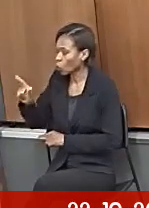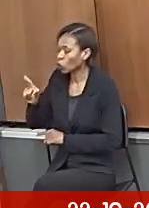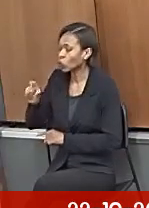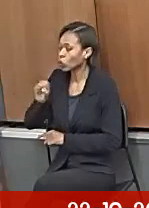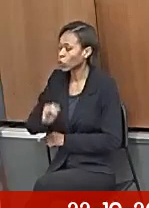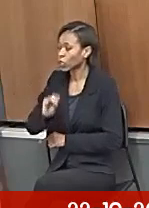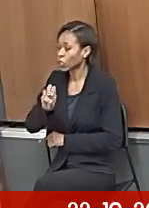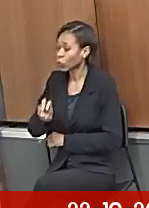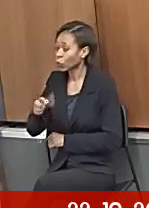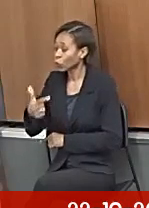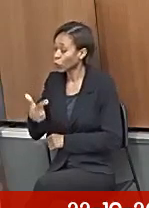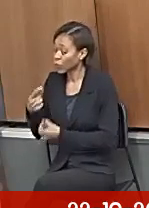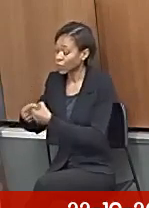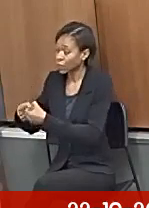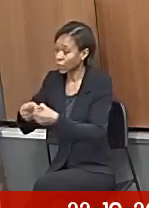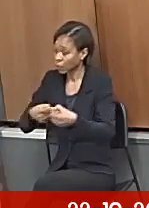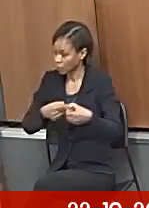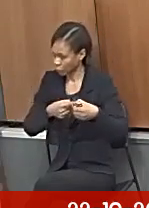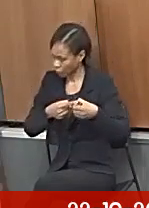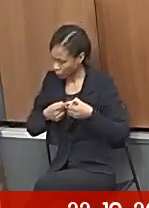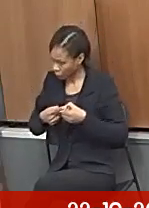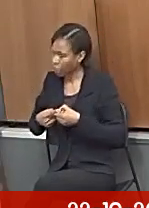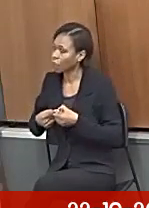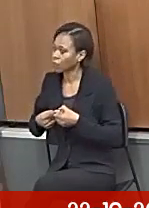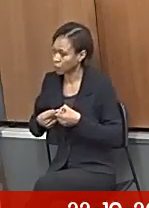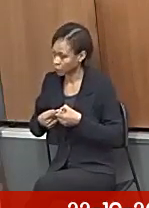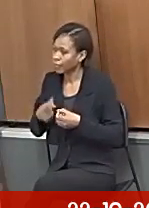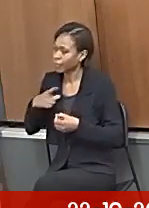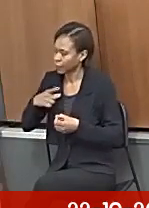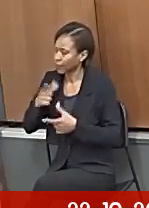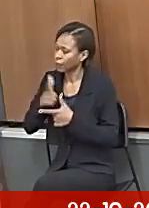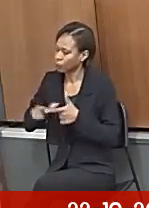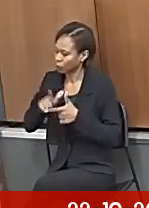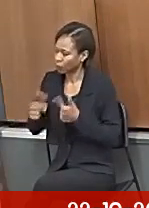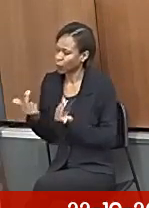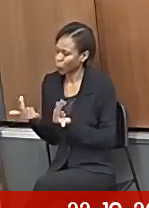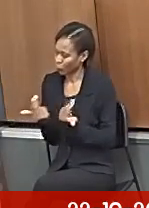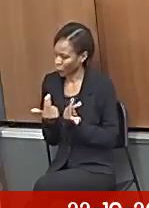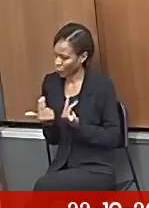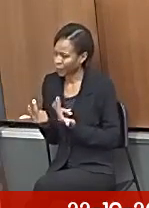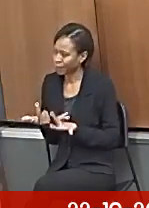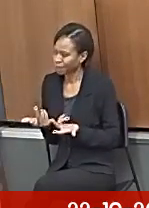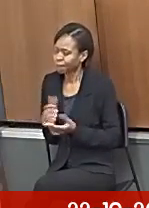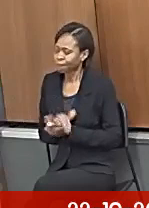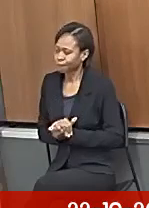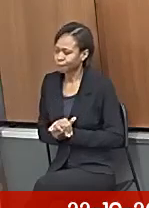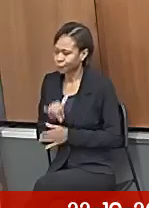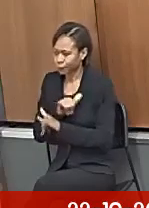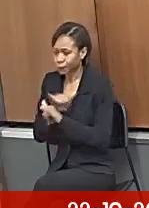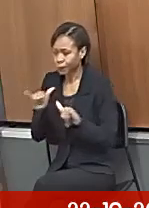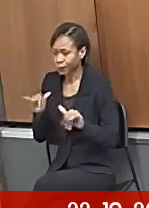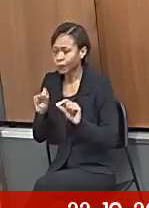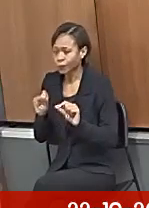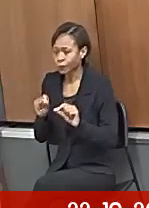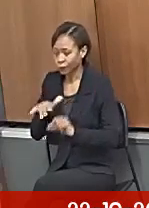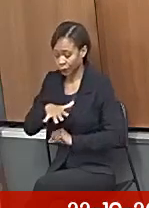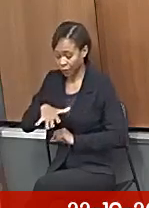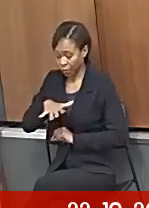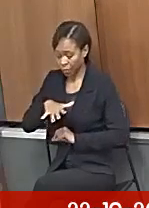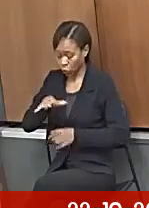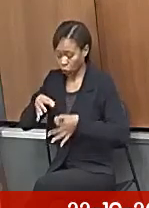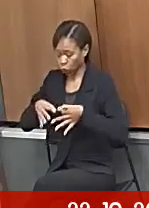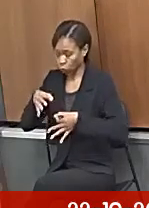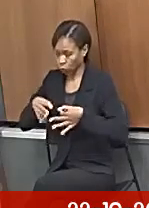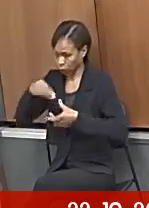852 municípios, com certeza, terão problemas similares. e dizer que, quando o jurídico